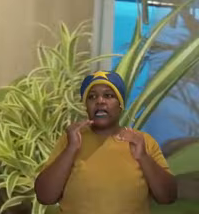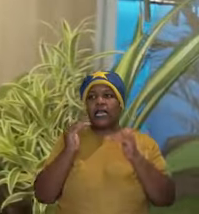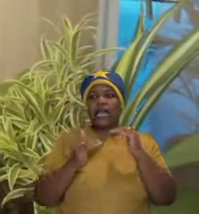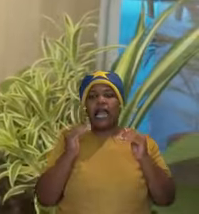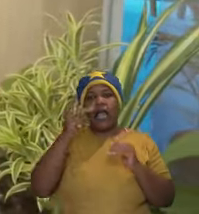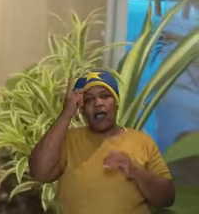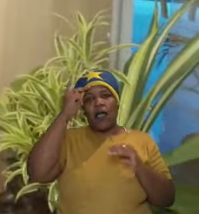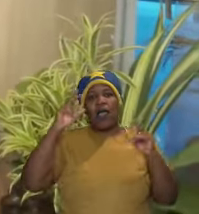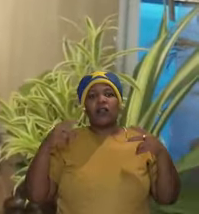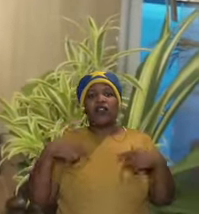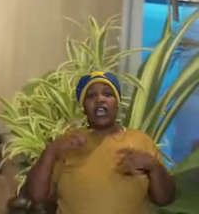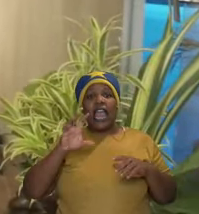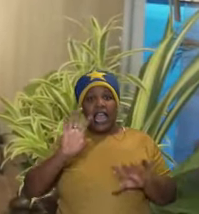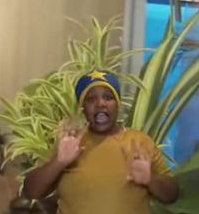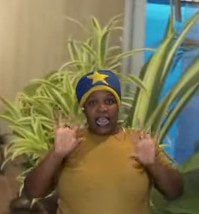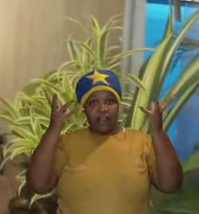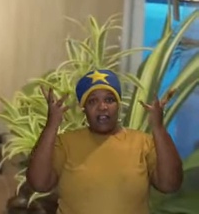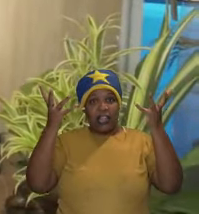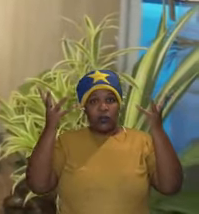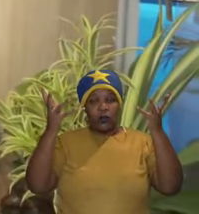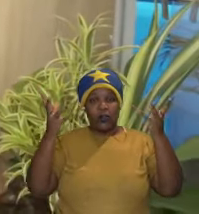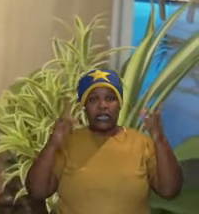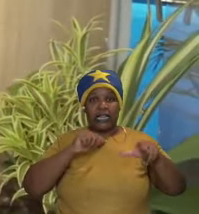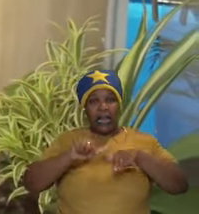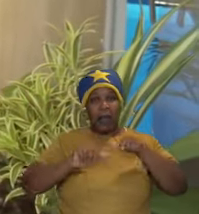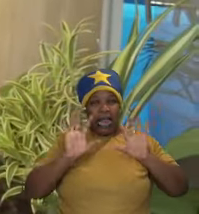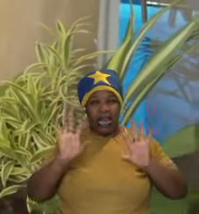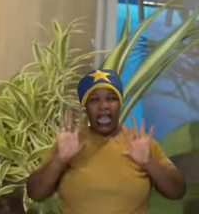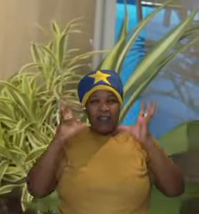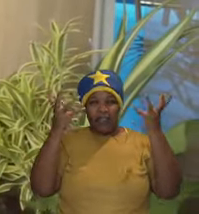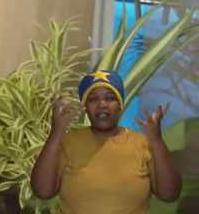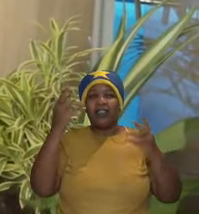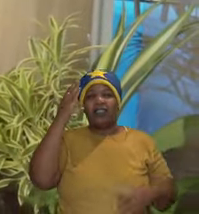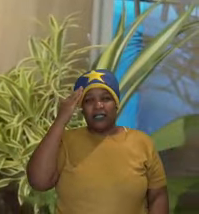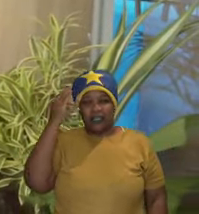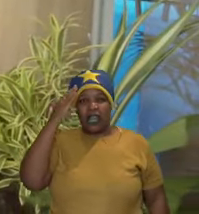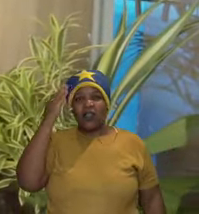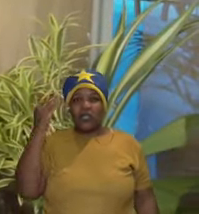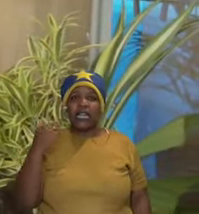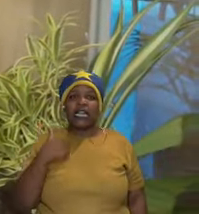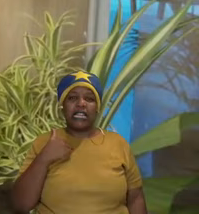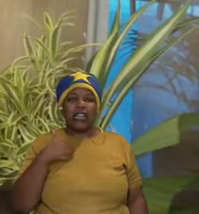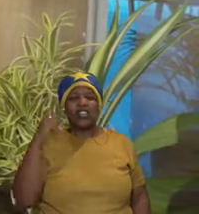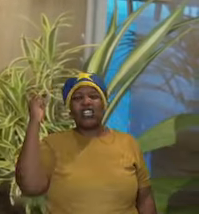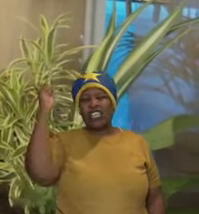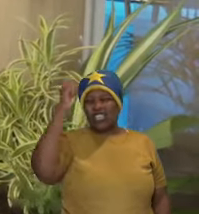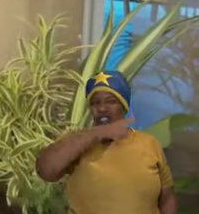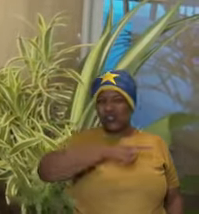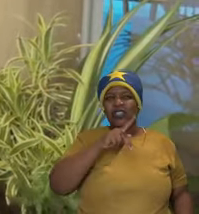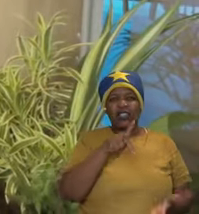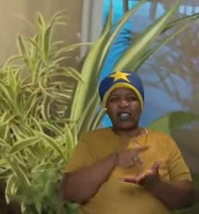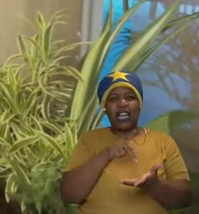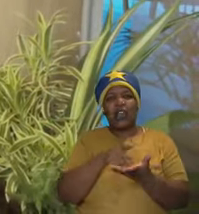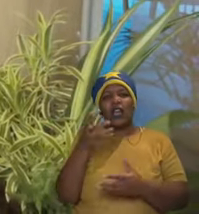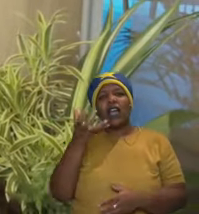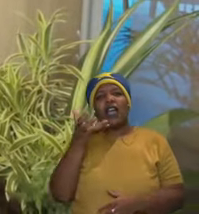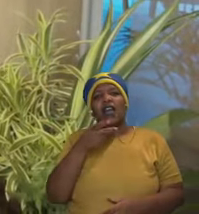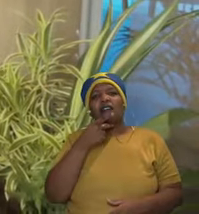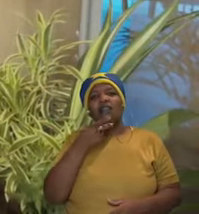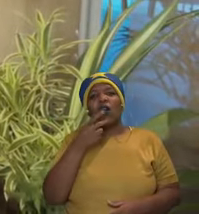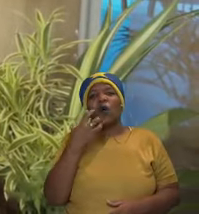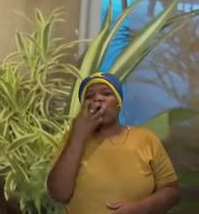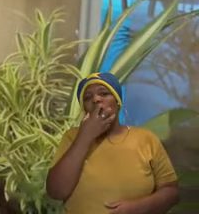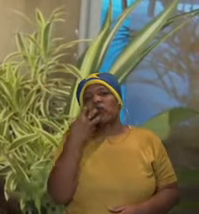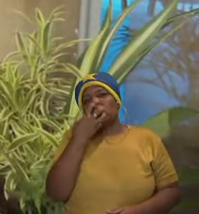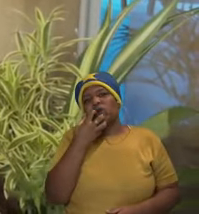dos eventos, mano, rapaziada que trabalha com evento aí. É. Mano, sei que é um momento difícil pra caramba. Queria falar até pra galera, pros